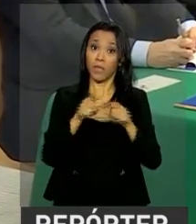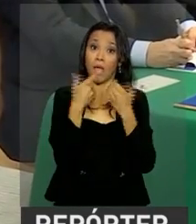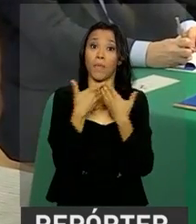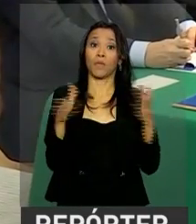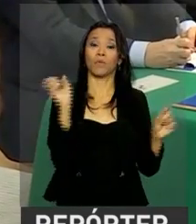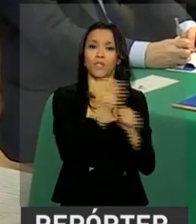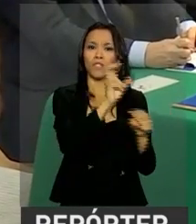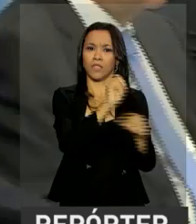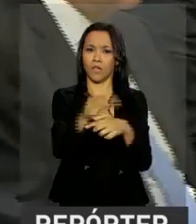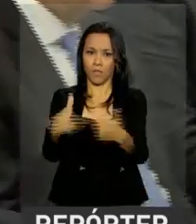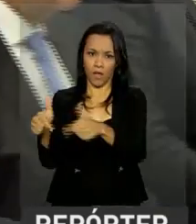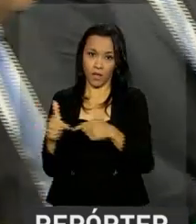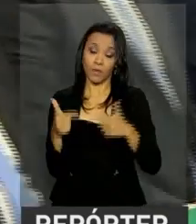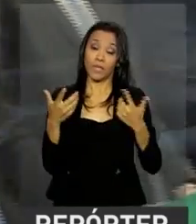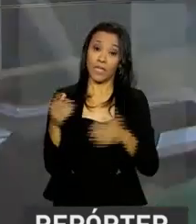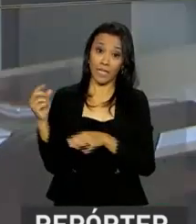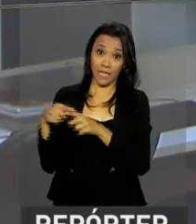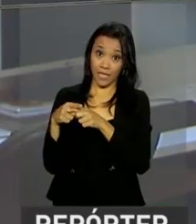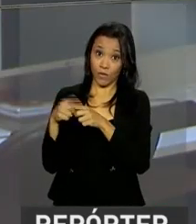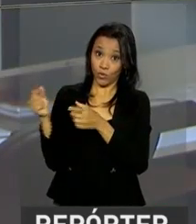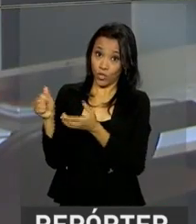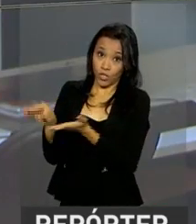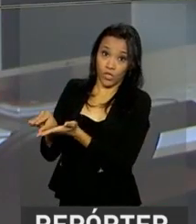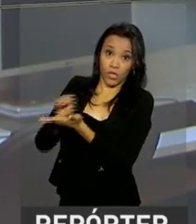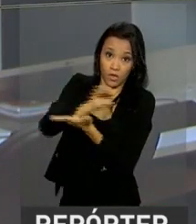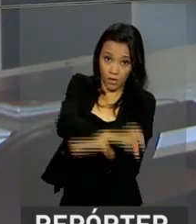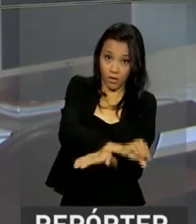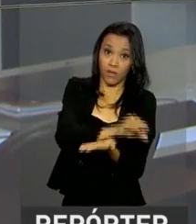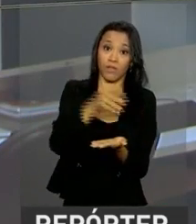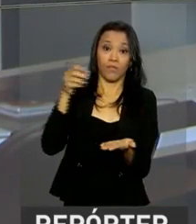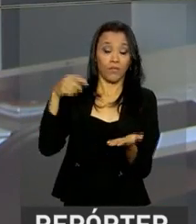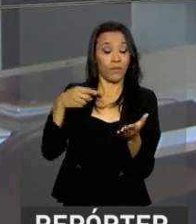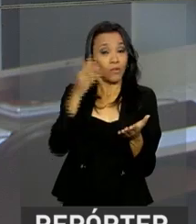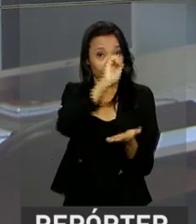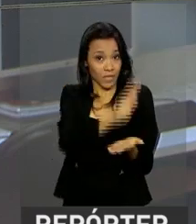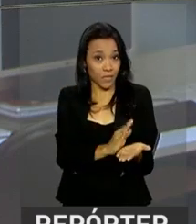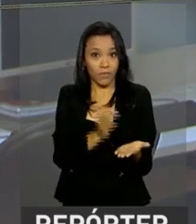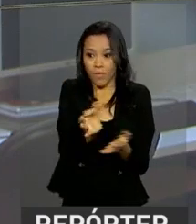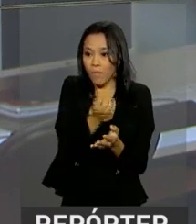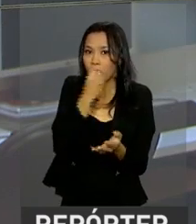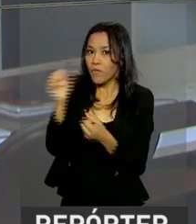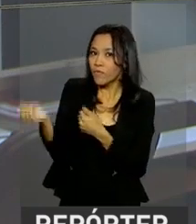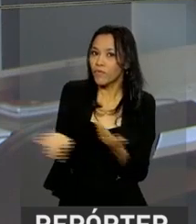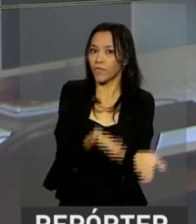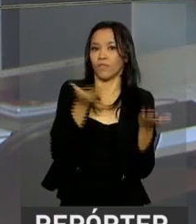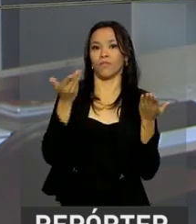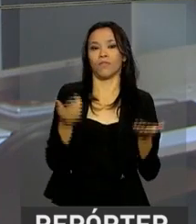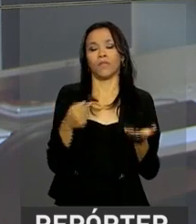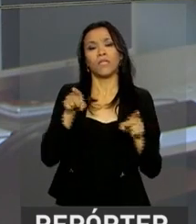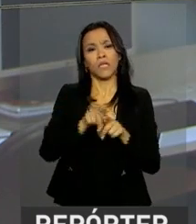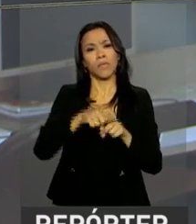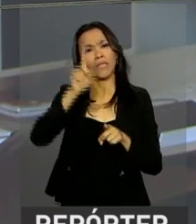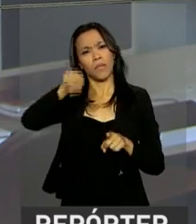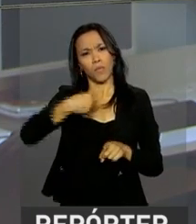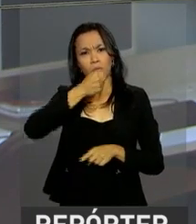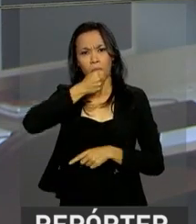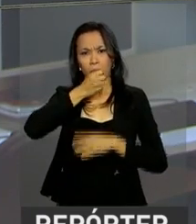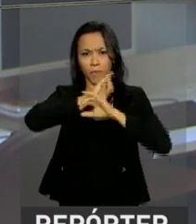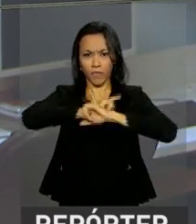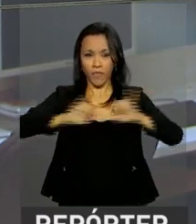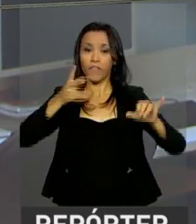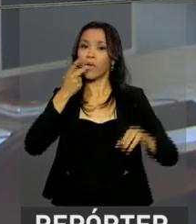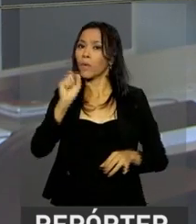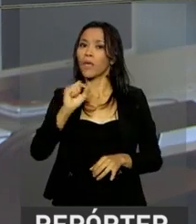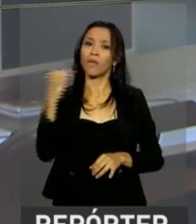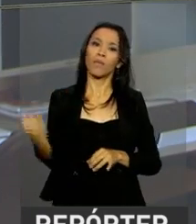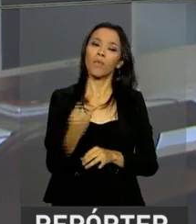que os investimentos japoneses são bem-vindos neste momento. Em declaração à imprensa, Michel Temer destacou a importância